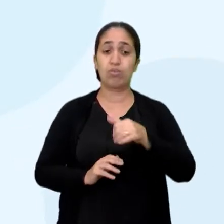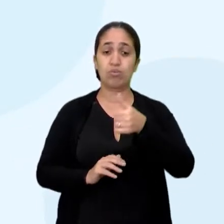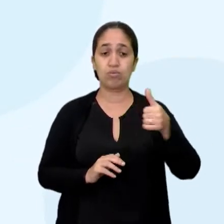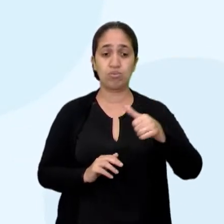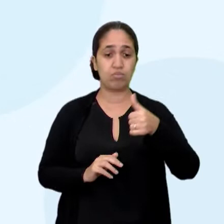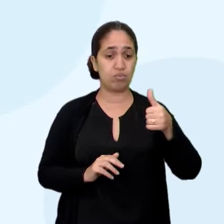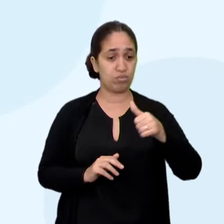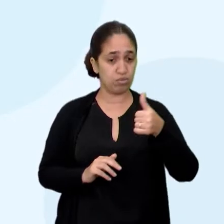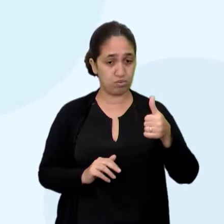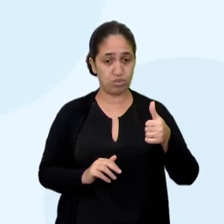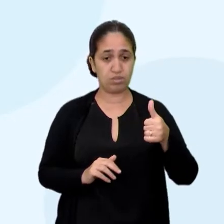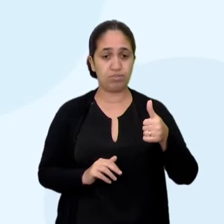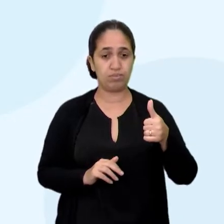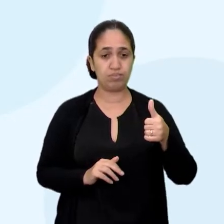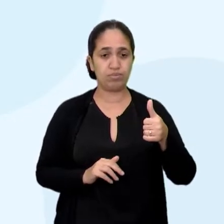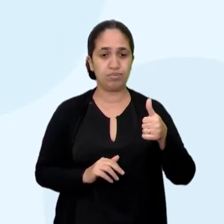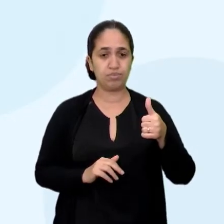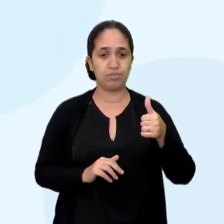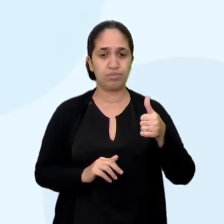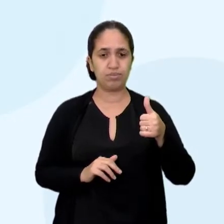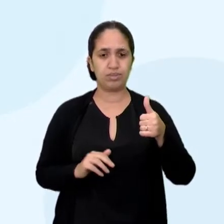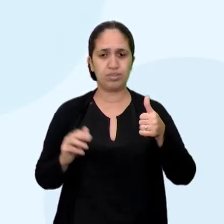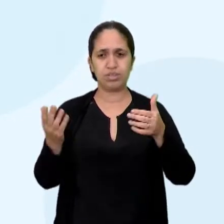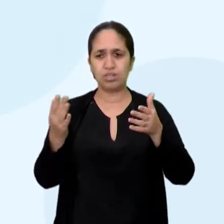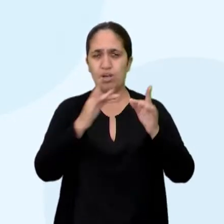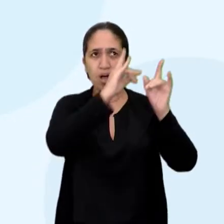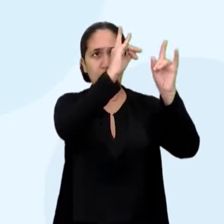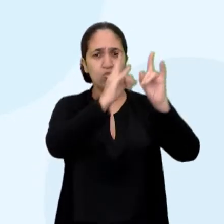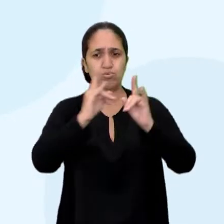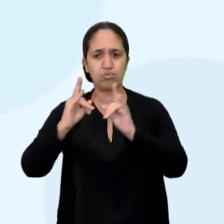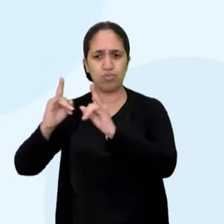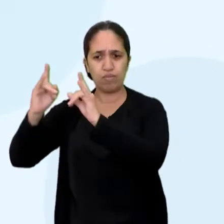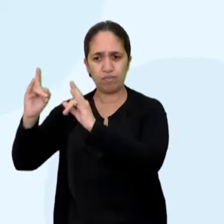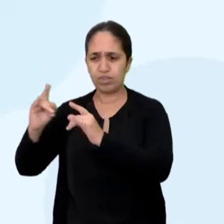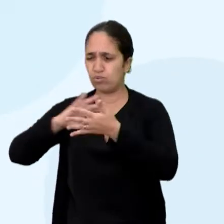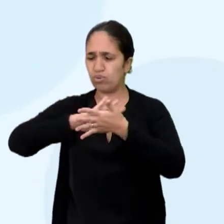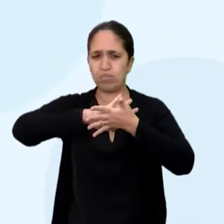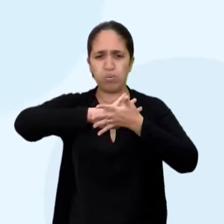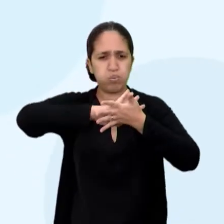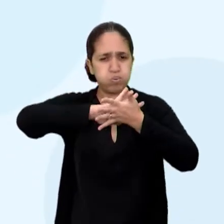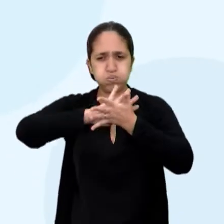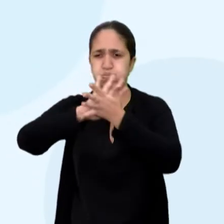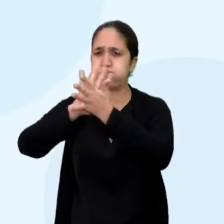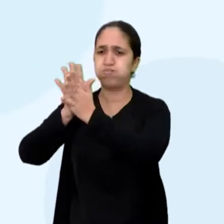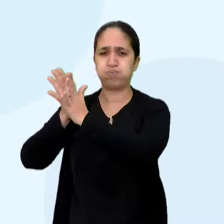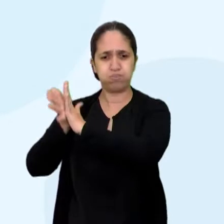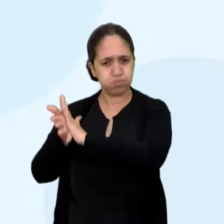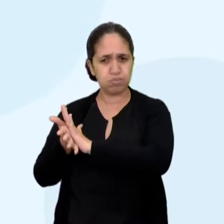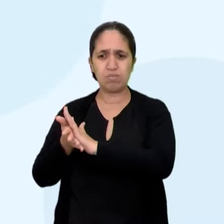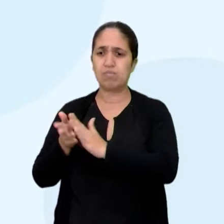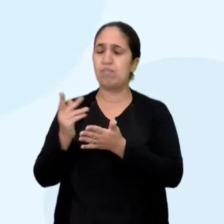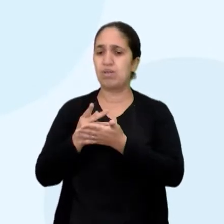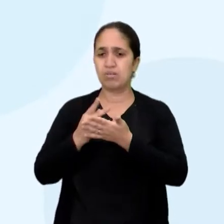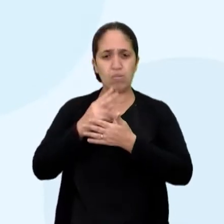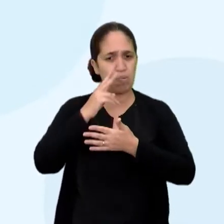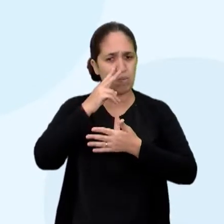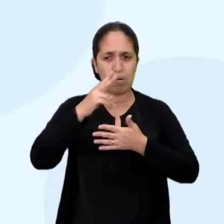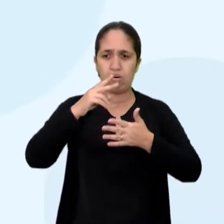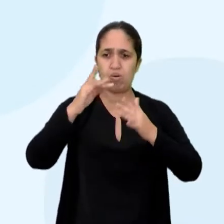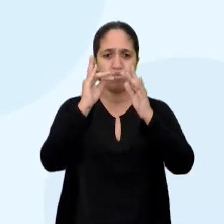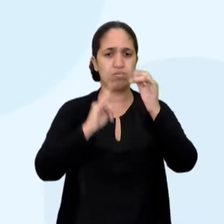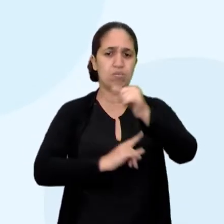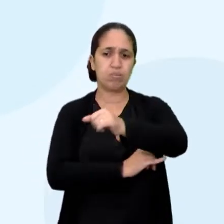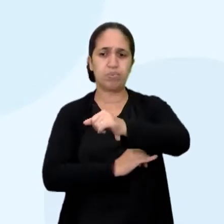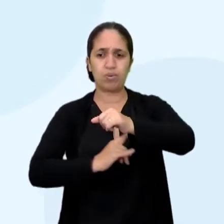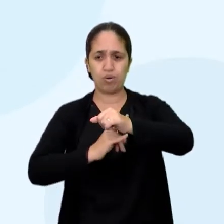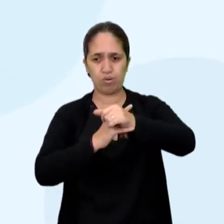que é considerado catastrófico, destruição da quase totalidade dos edifícios, mesmo os mais sólidos, caem pontes, diques e